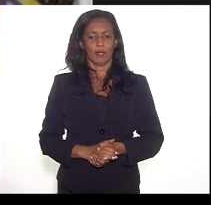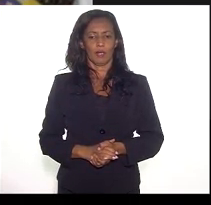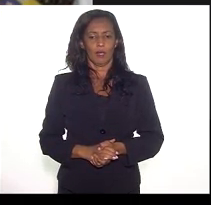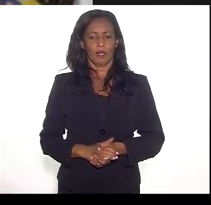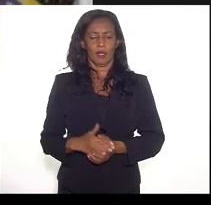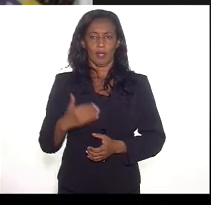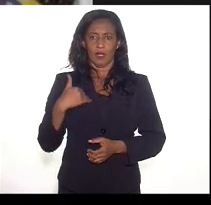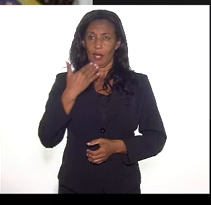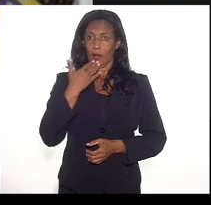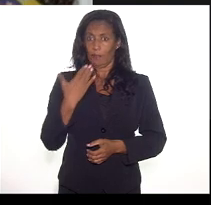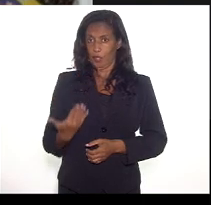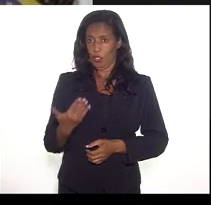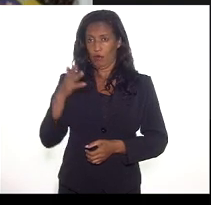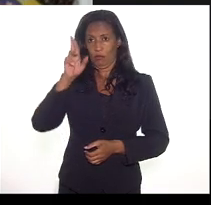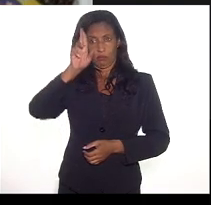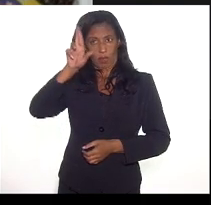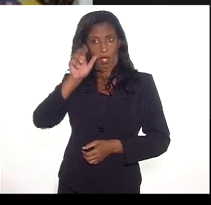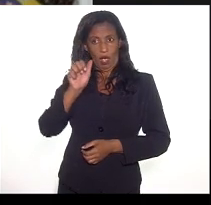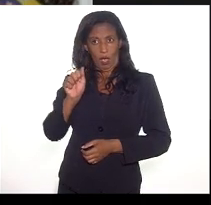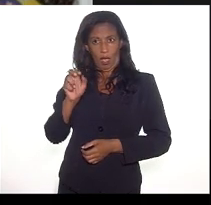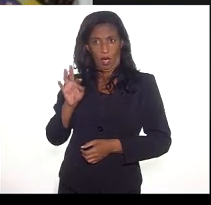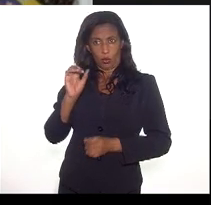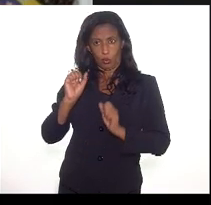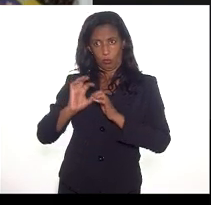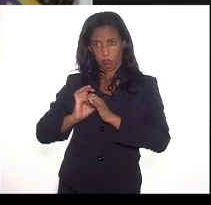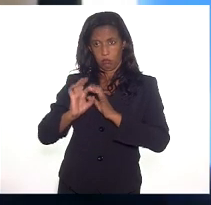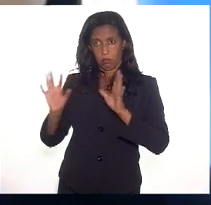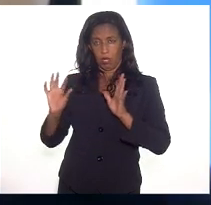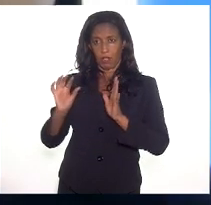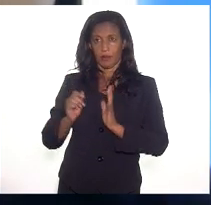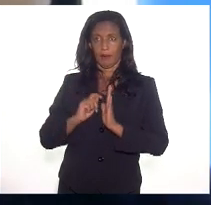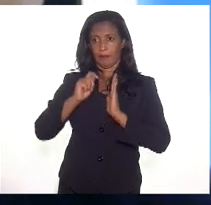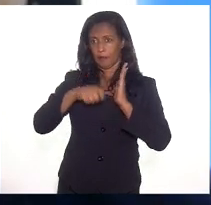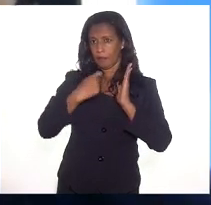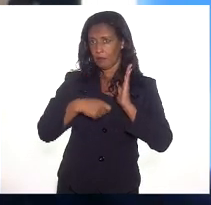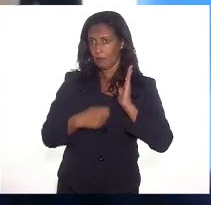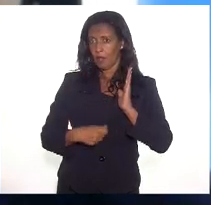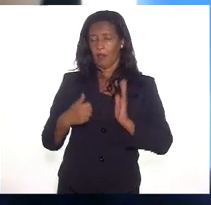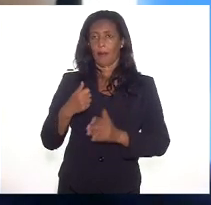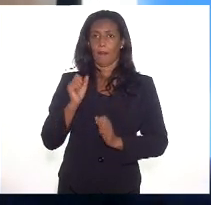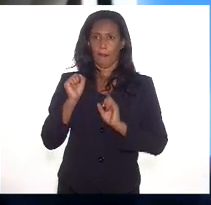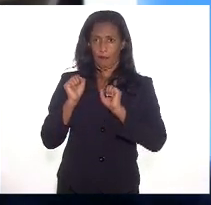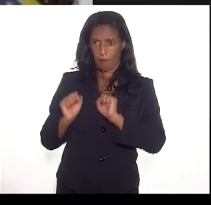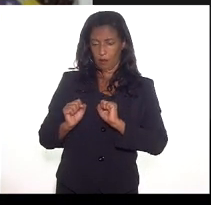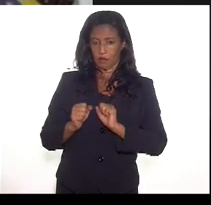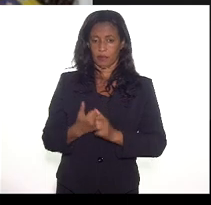pedir aos autores do projeto se abrem a coautoria, que foi pedido pela deputada Marta Rocha.